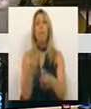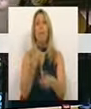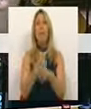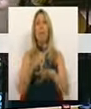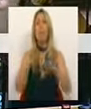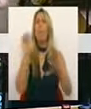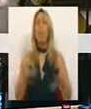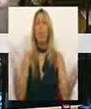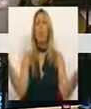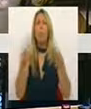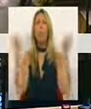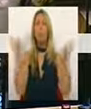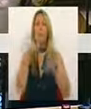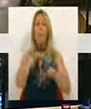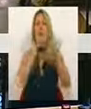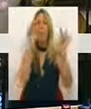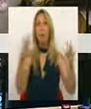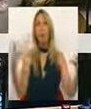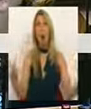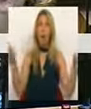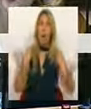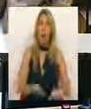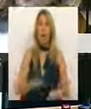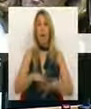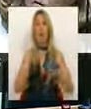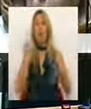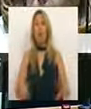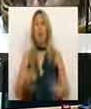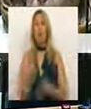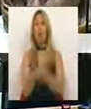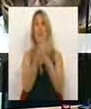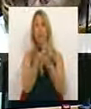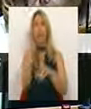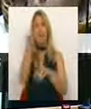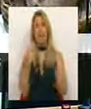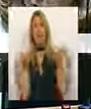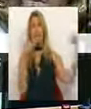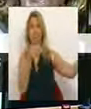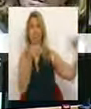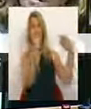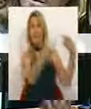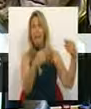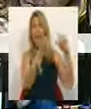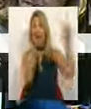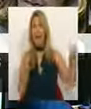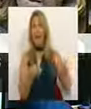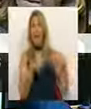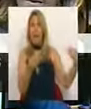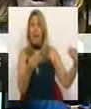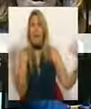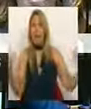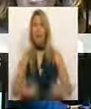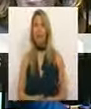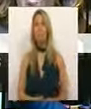hospital. Agora correu mal com os incêndios e com este cartaz. Porque este cartaz foi para concluir,